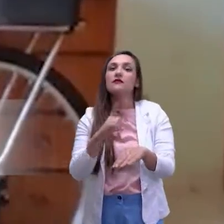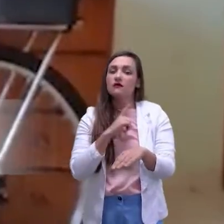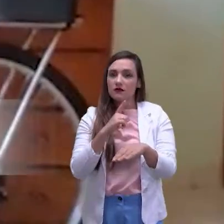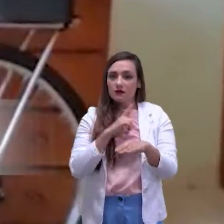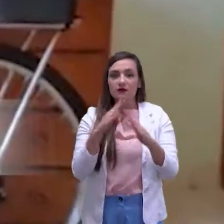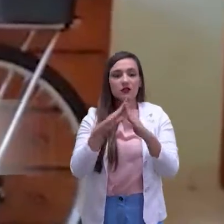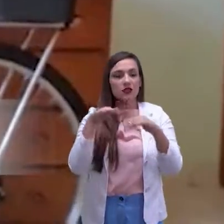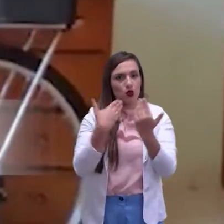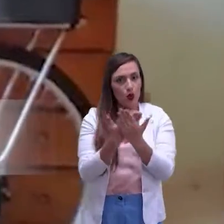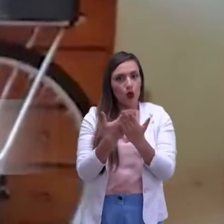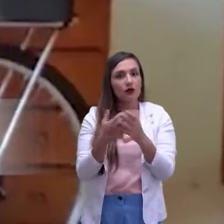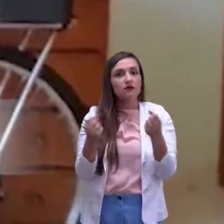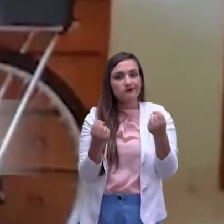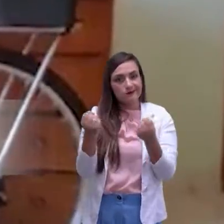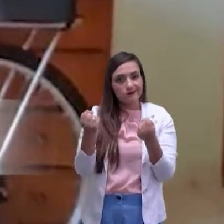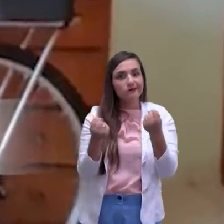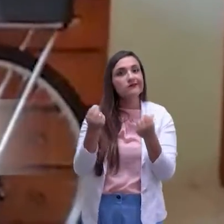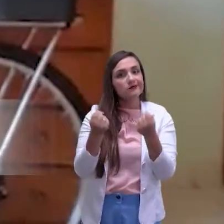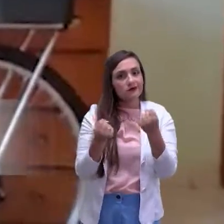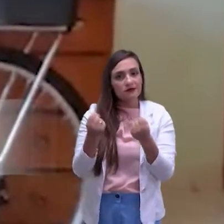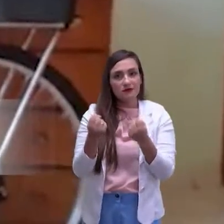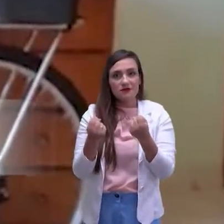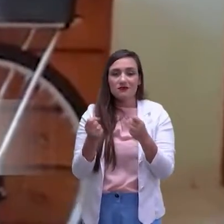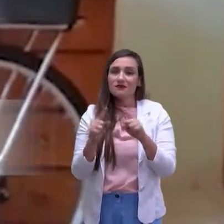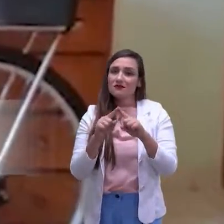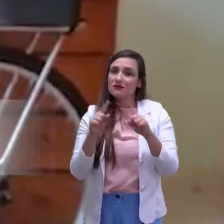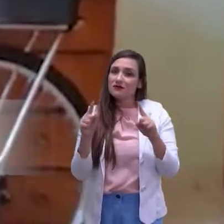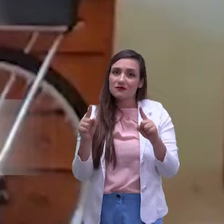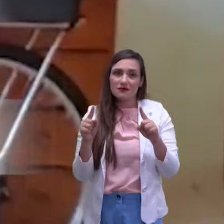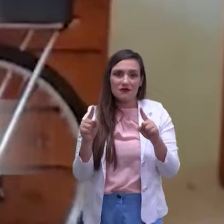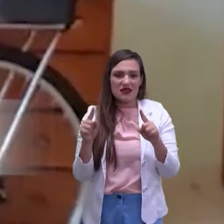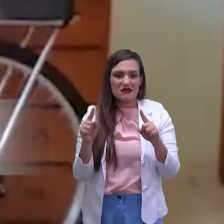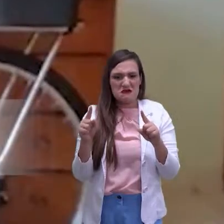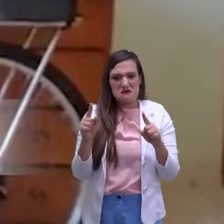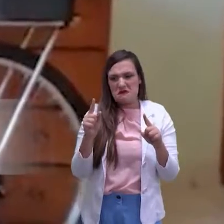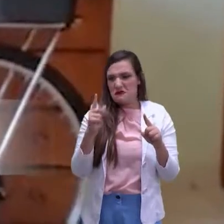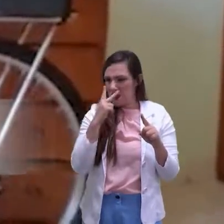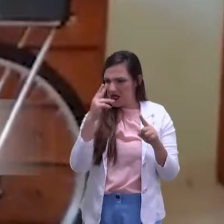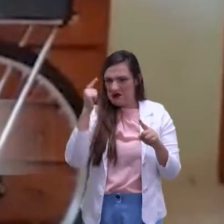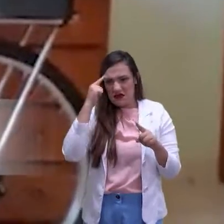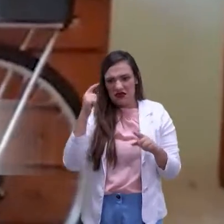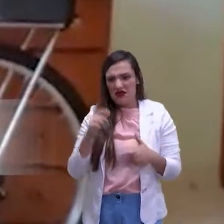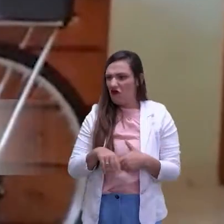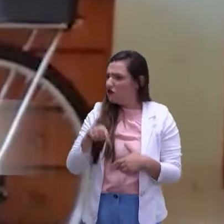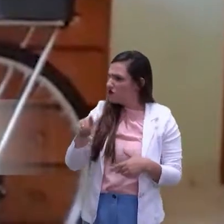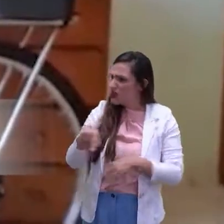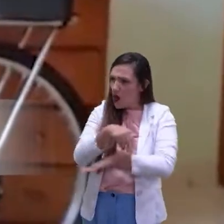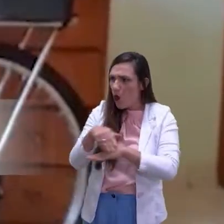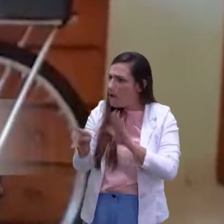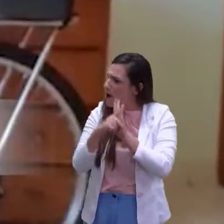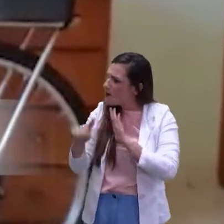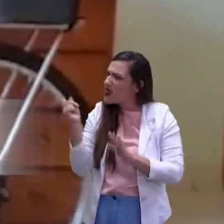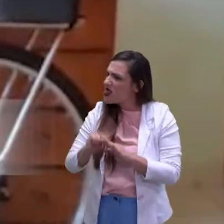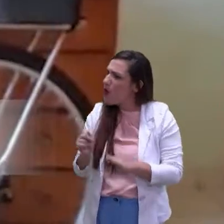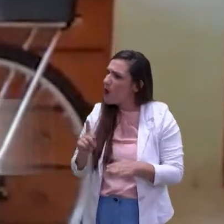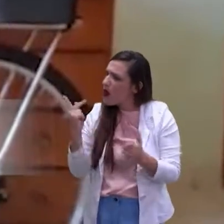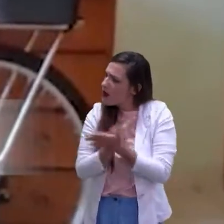de formação de condutores, de que ciclistas não devem ocupar as ruas, que ali eles não são